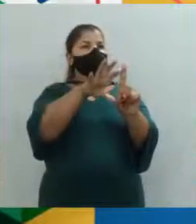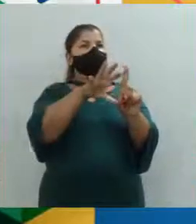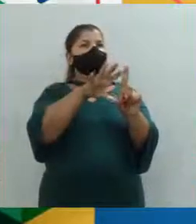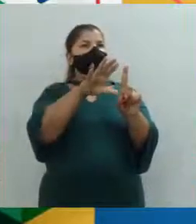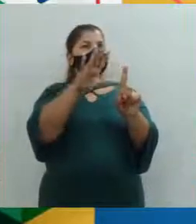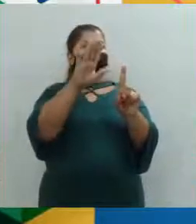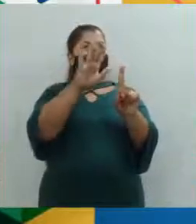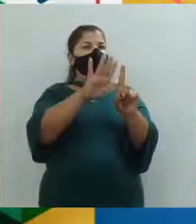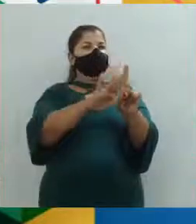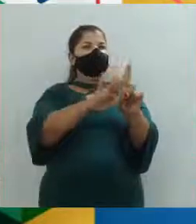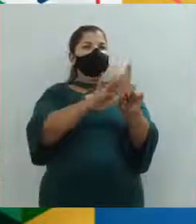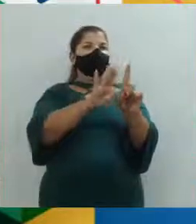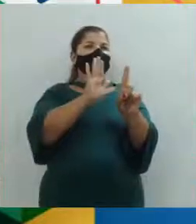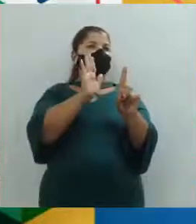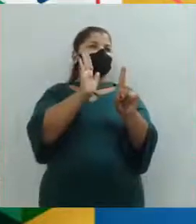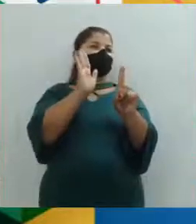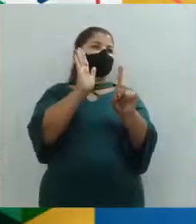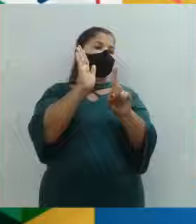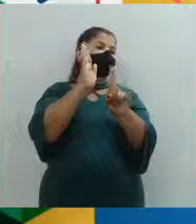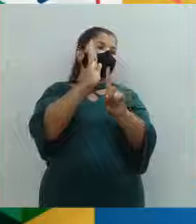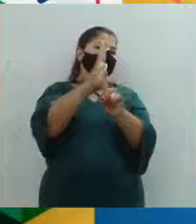lá e fazendo sombra